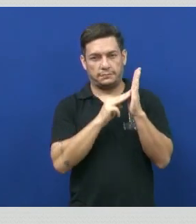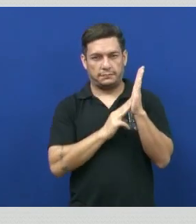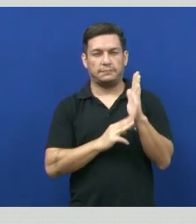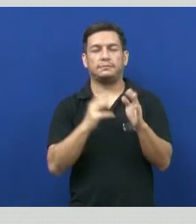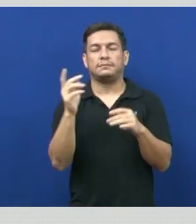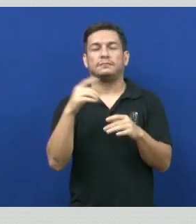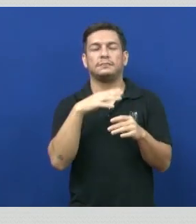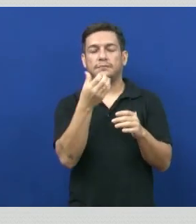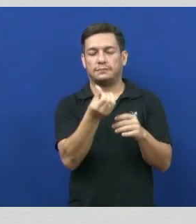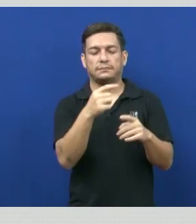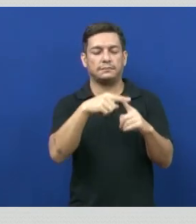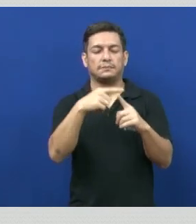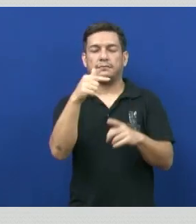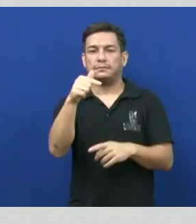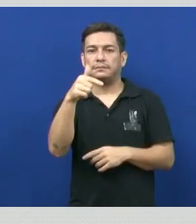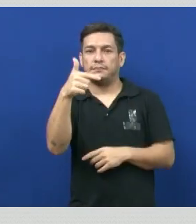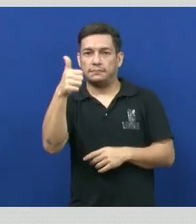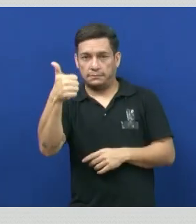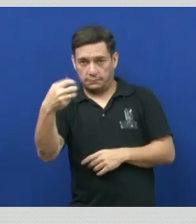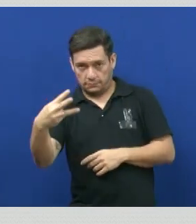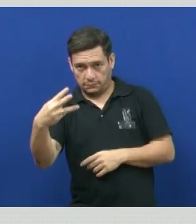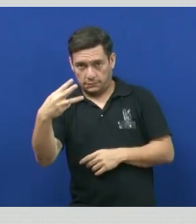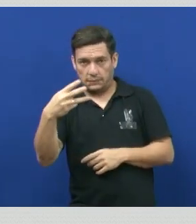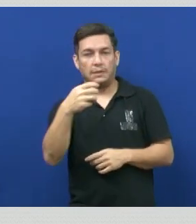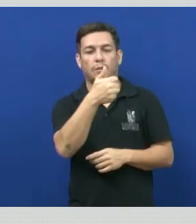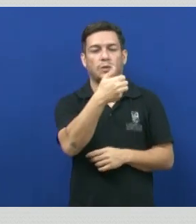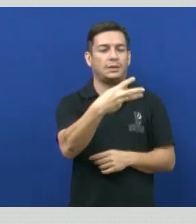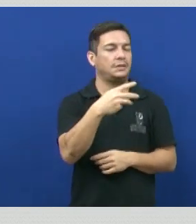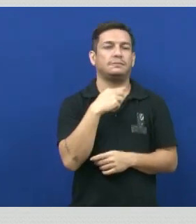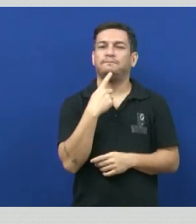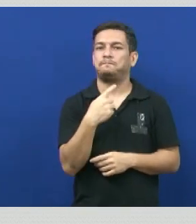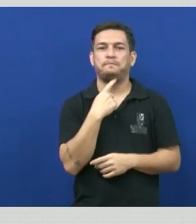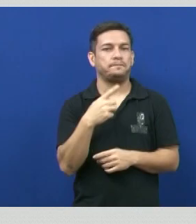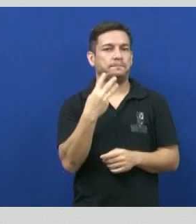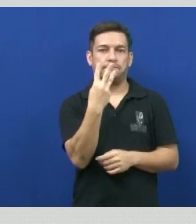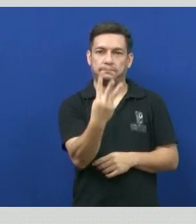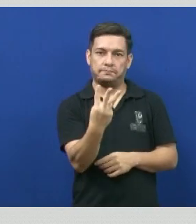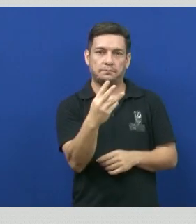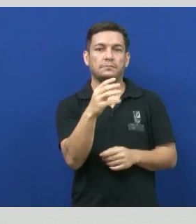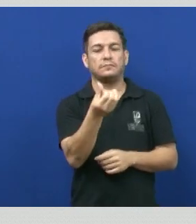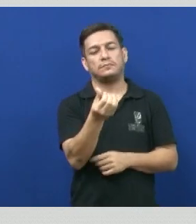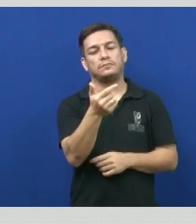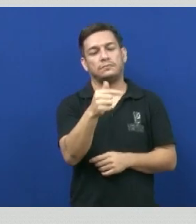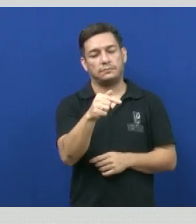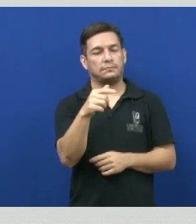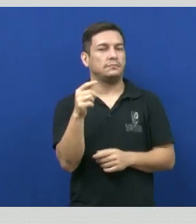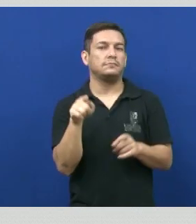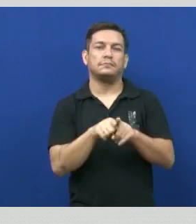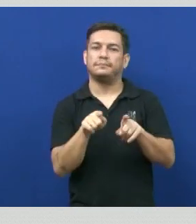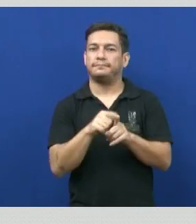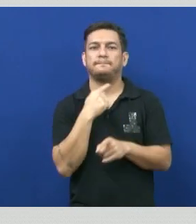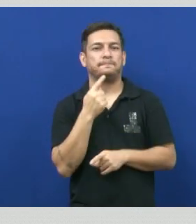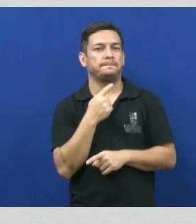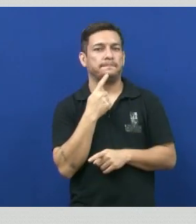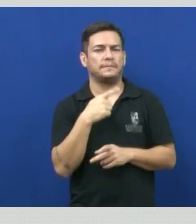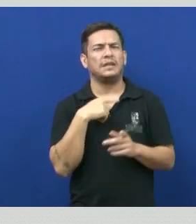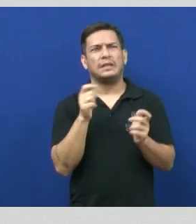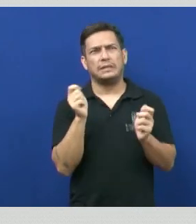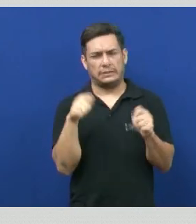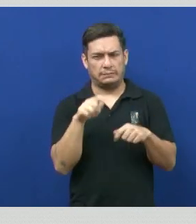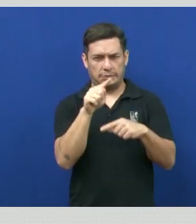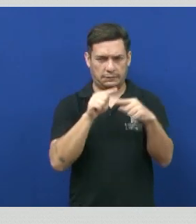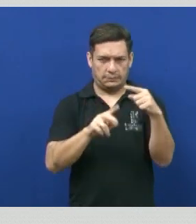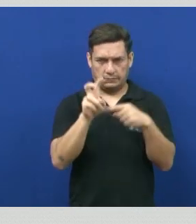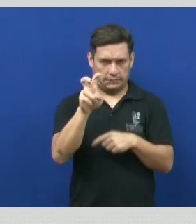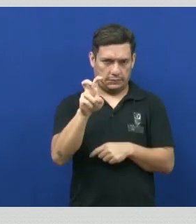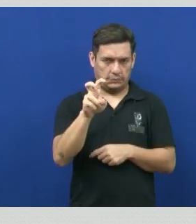mais 7 dá 13. Como o 13 não é divisível por 3, então 67 também não é. Será que é divisível por